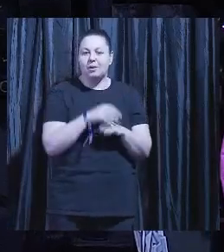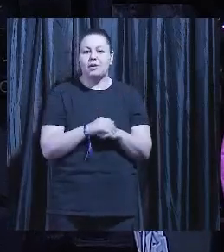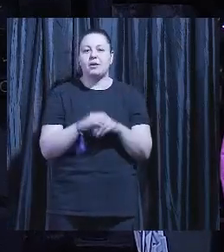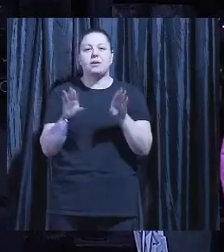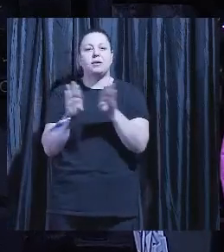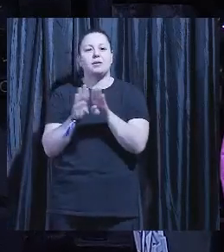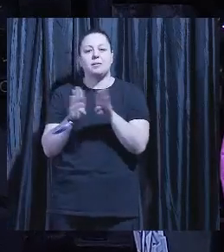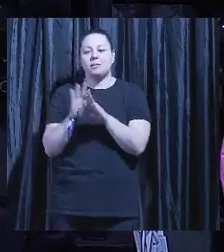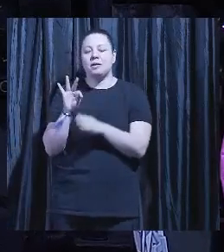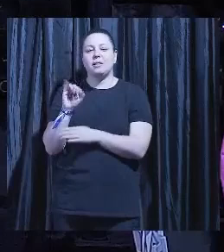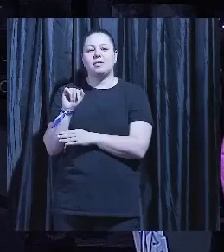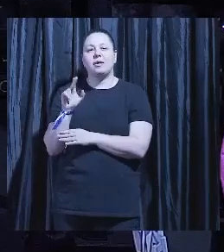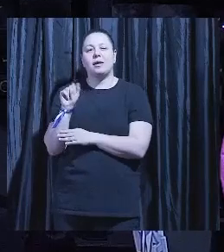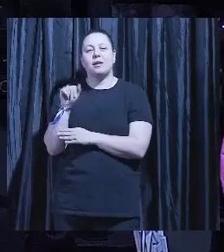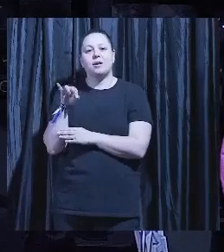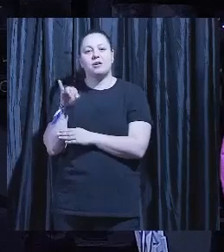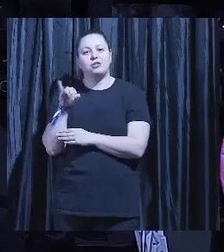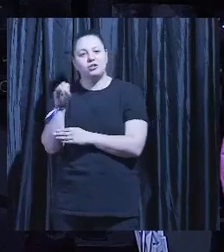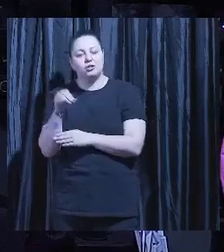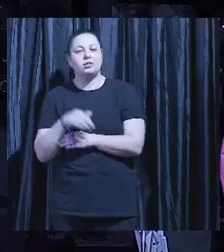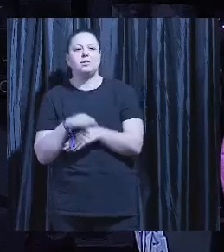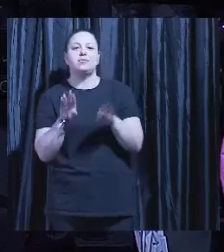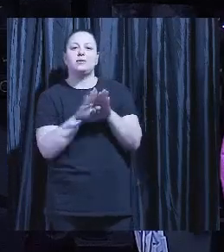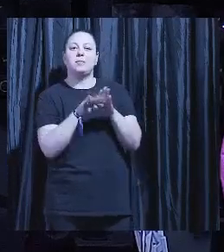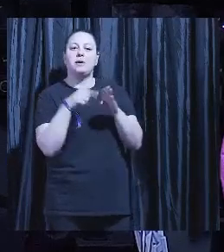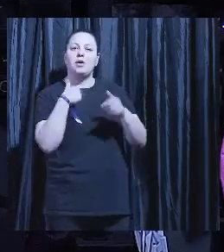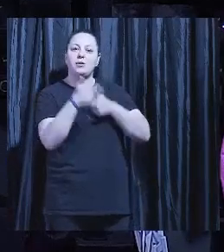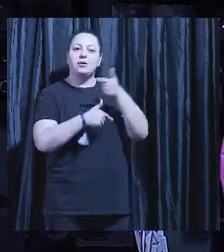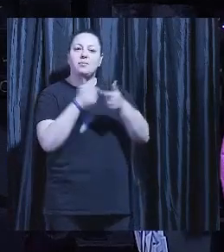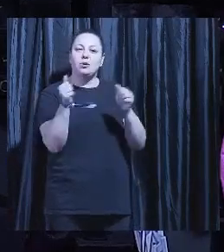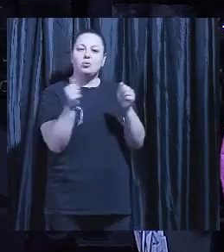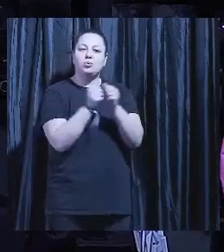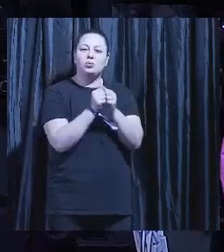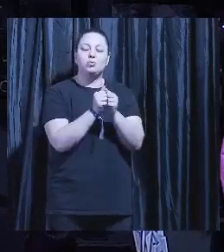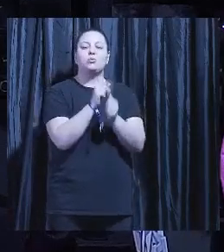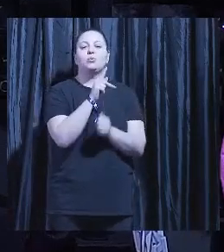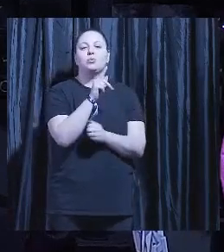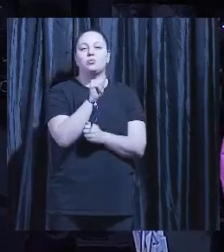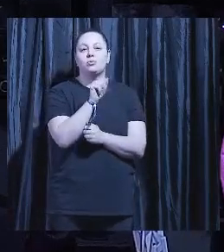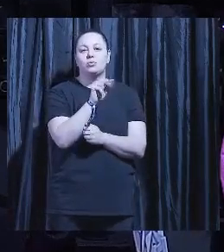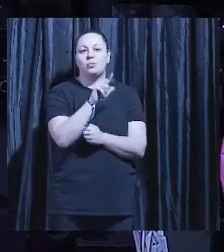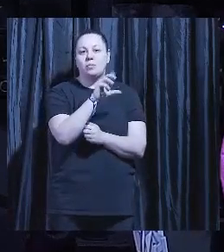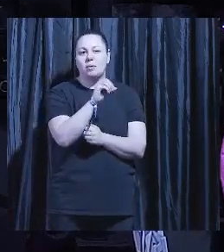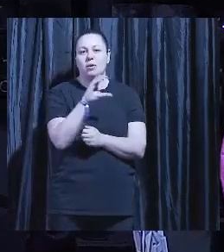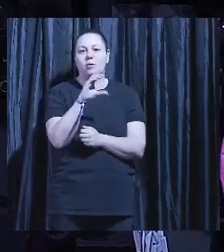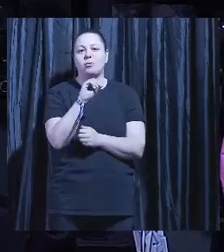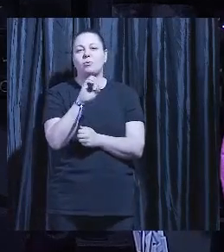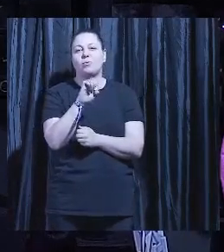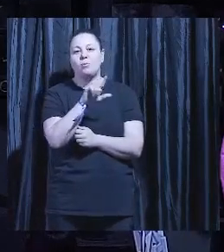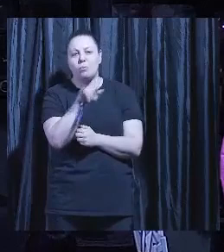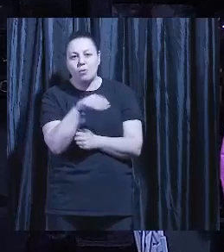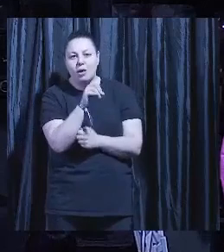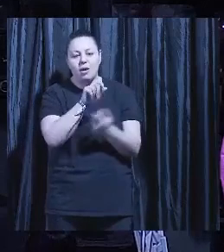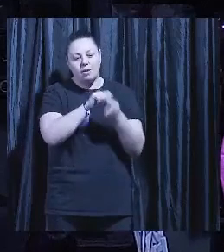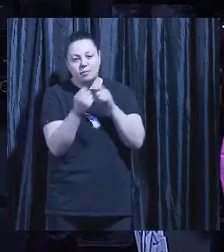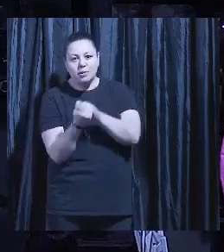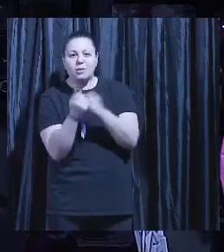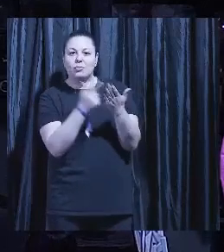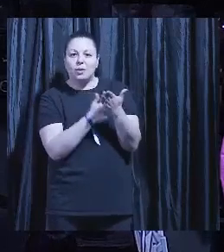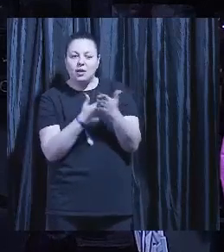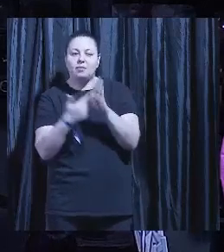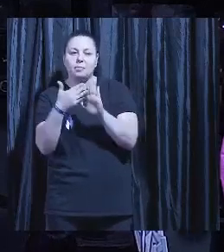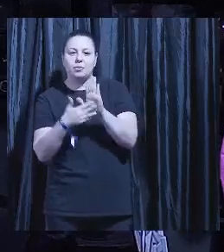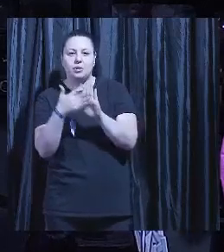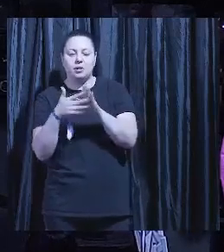Quentin Tarantino, com o Paulo Coelho, escritor durante muito tempo, adaptando o livro para roteiro de filme. Depois,